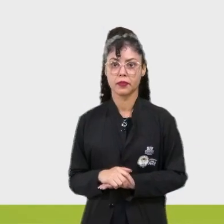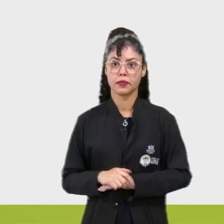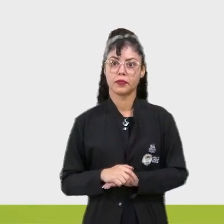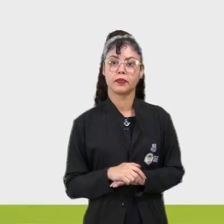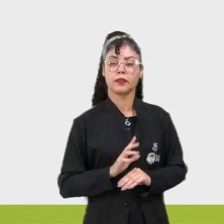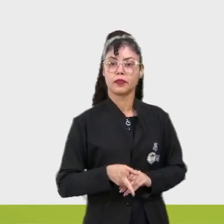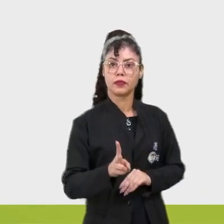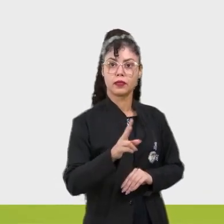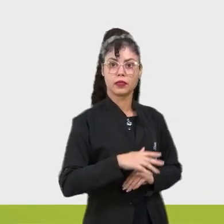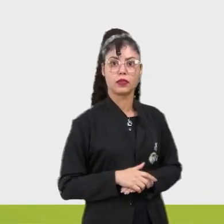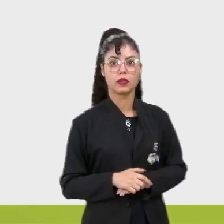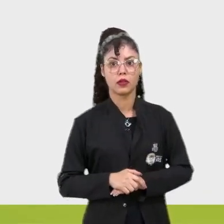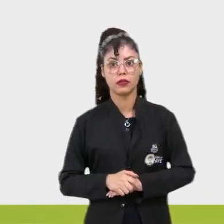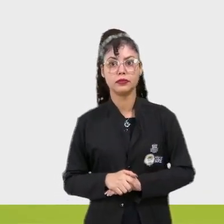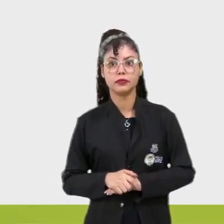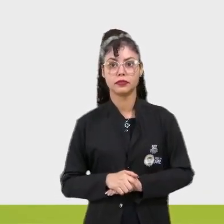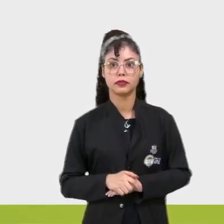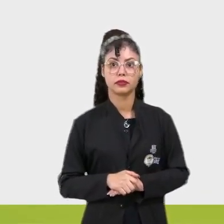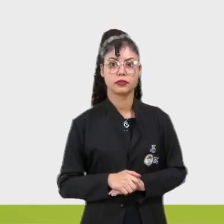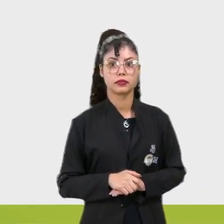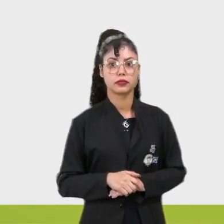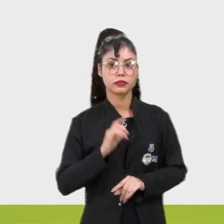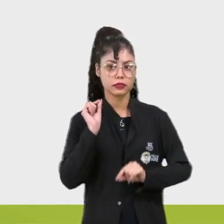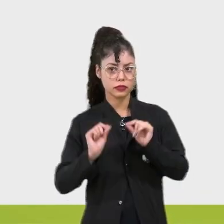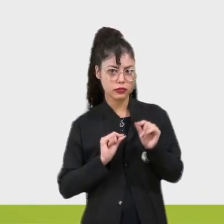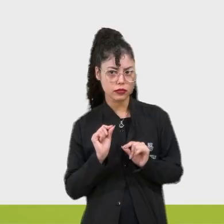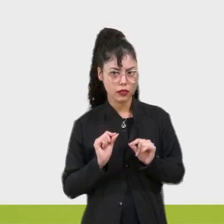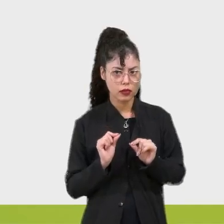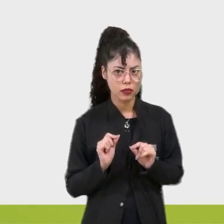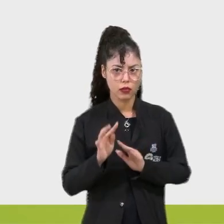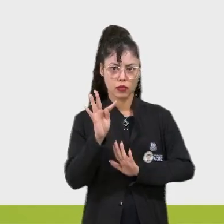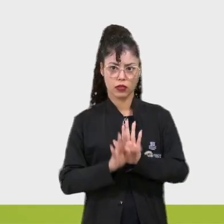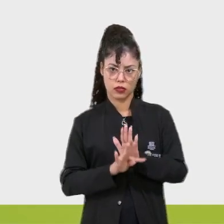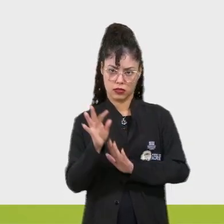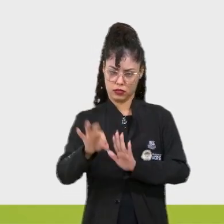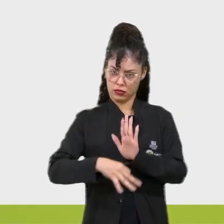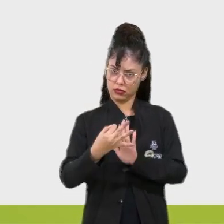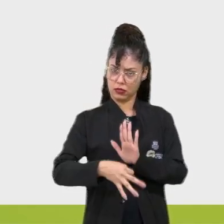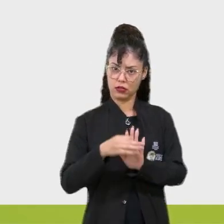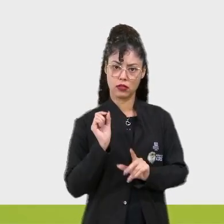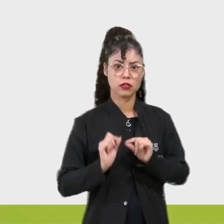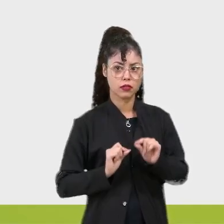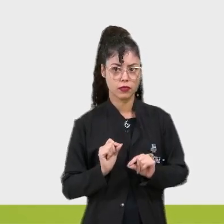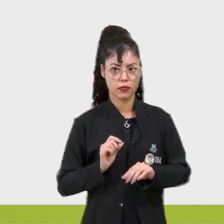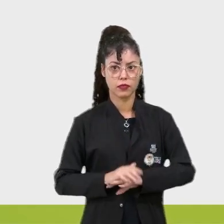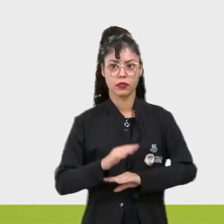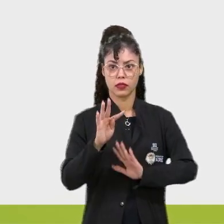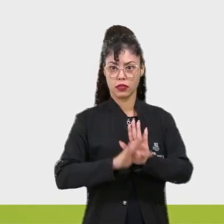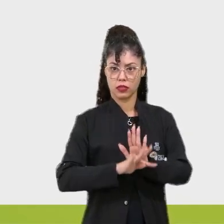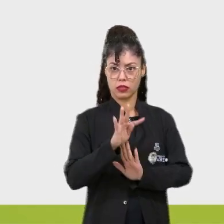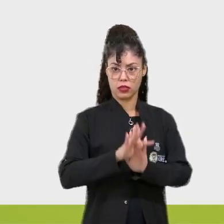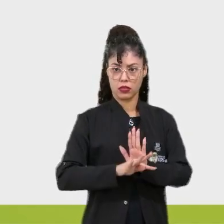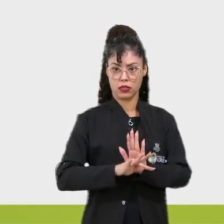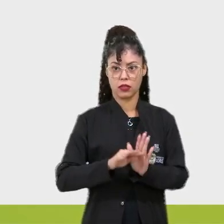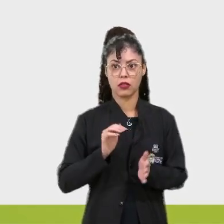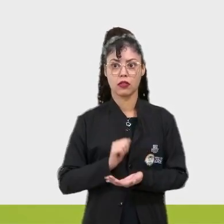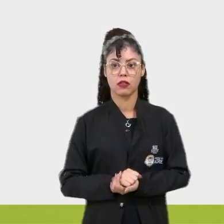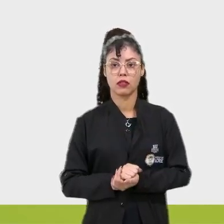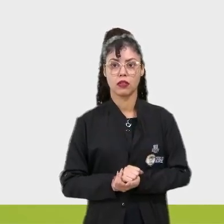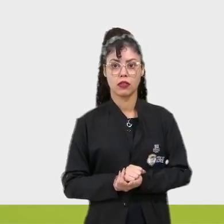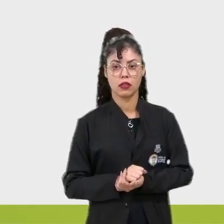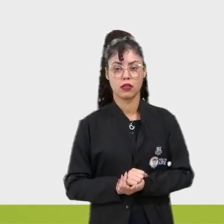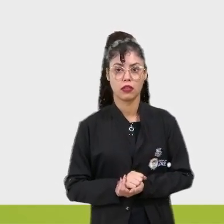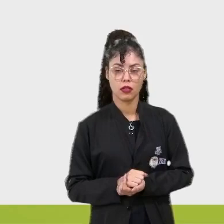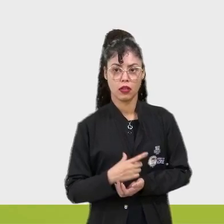vamos continuar. E, afinal, o que é um texto dissertativo argumentativo? Coloquei aqui para vocês